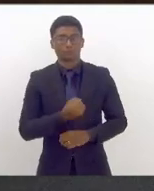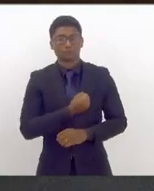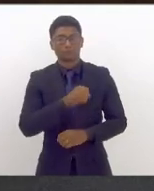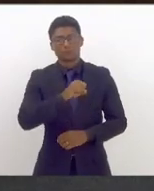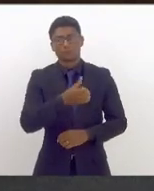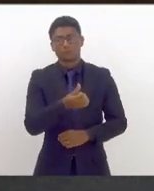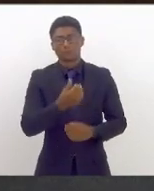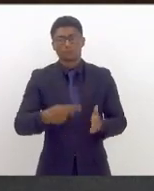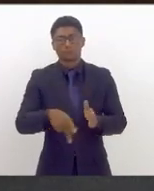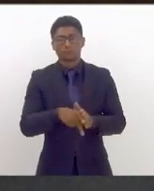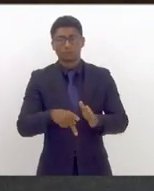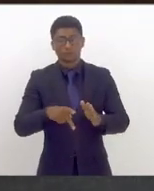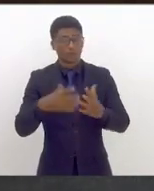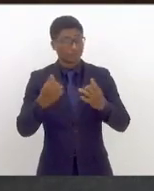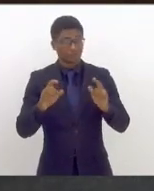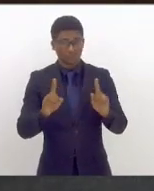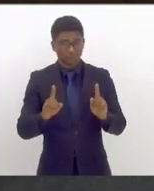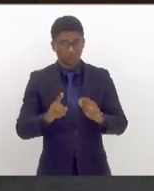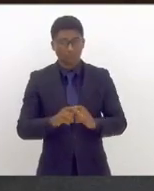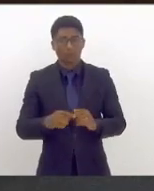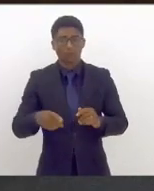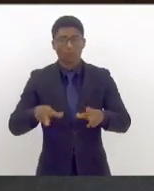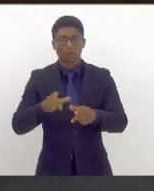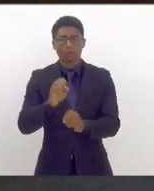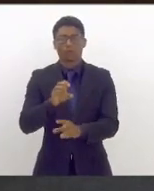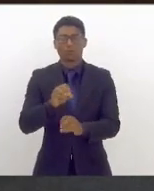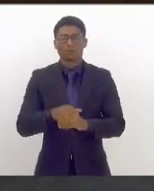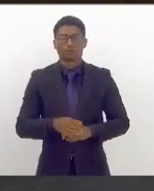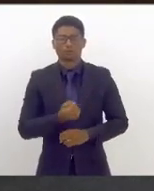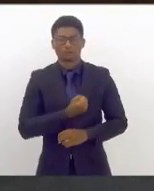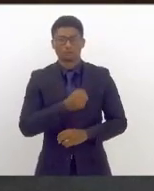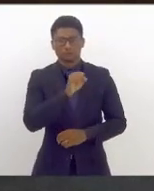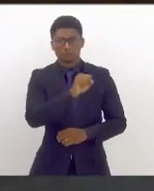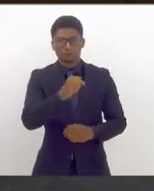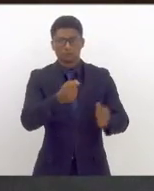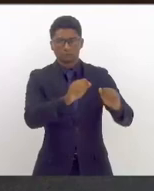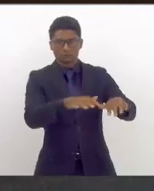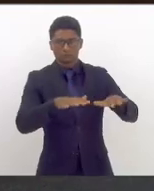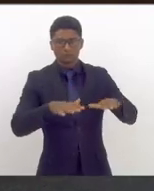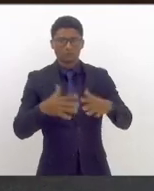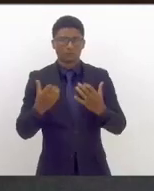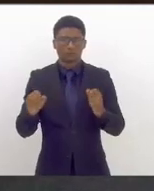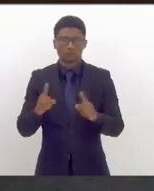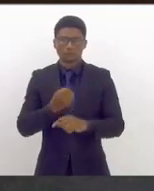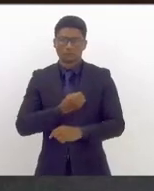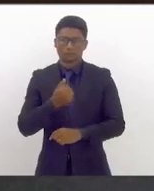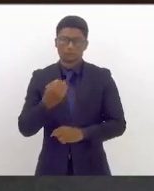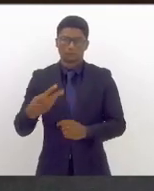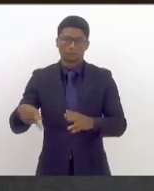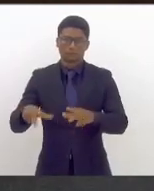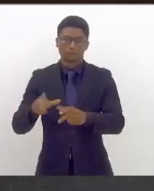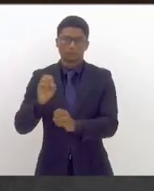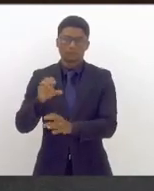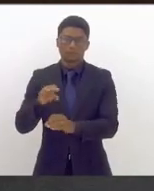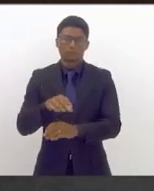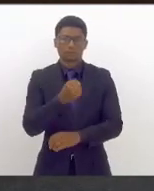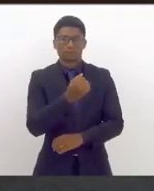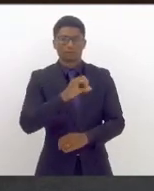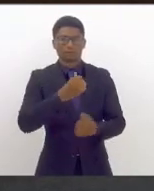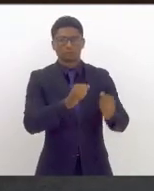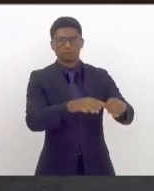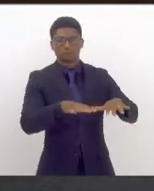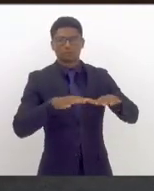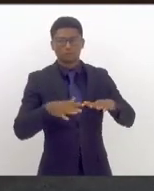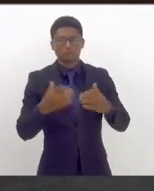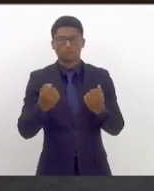86 de plenário pela rejeição na emenda sete da comissão de educação 88 de plenário pela rejeição na emenda 14 da comissão de educação 89 de